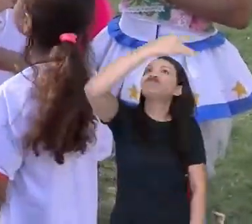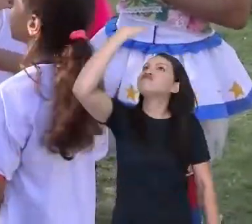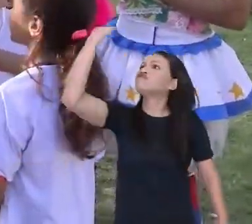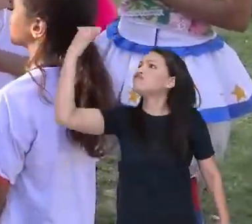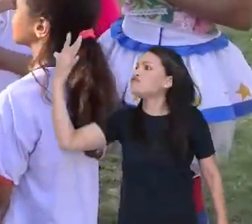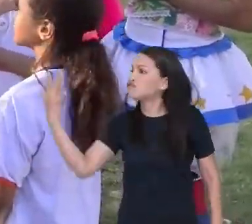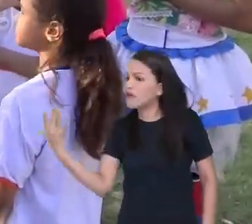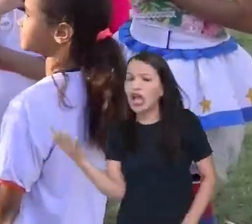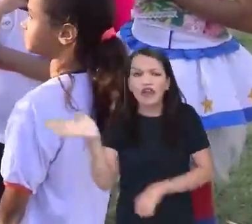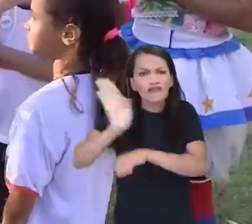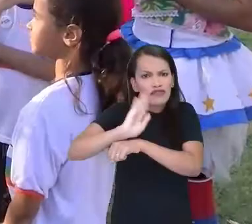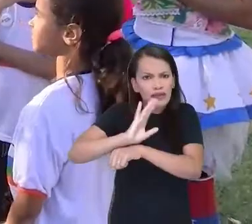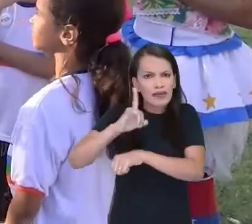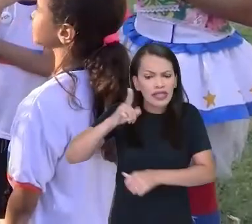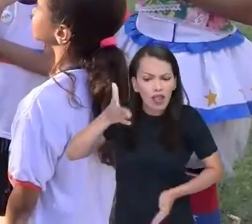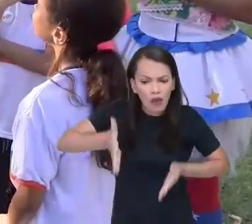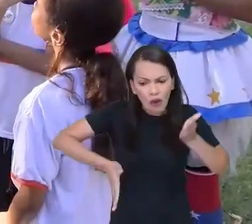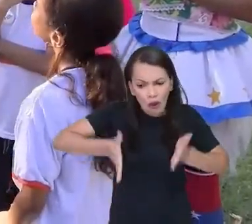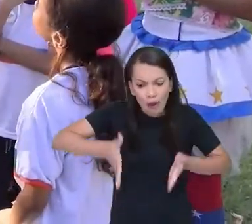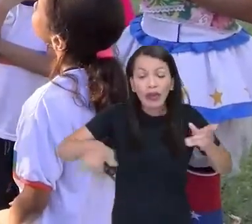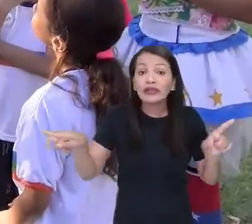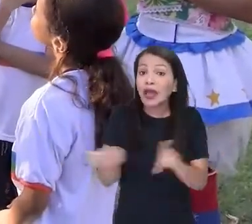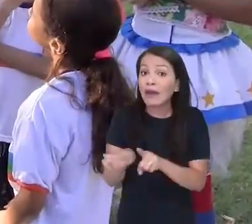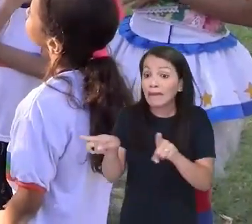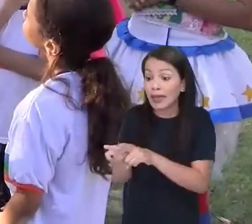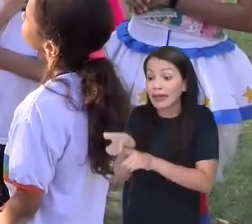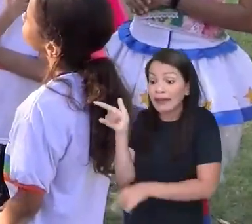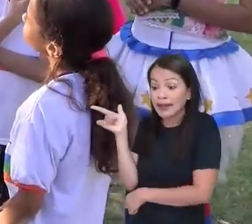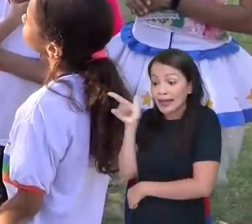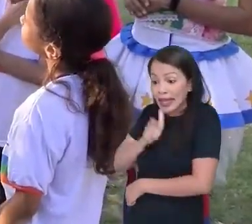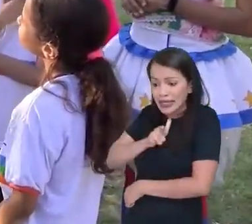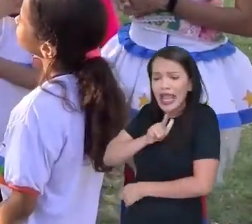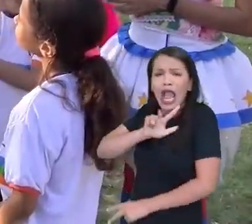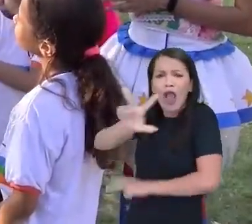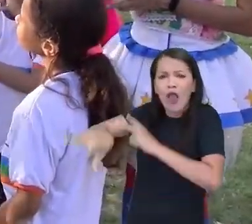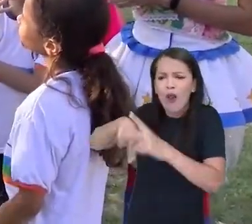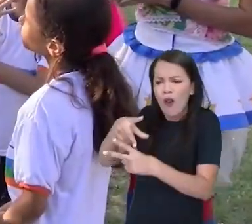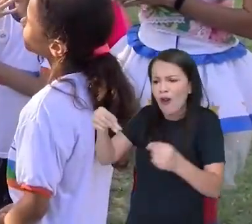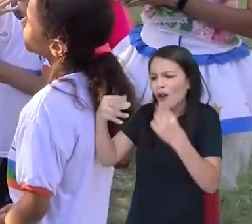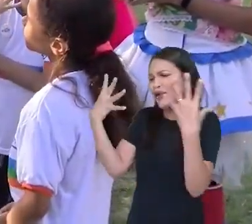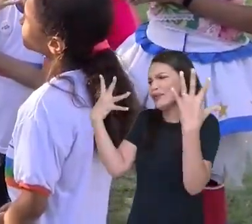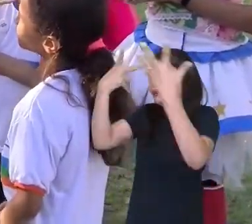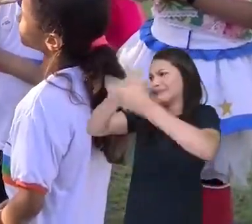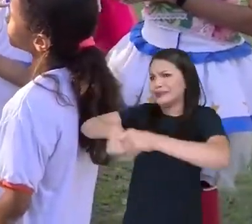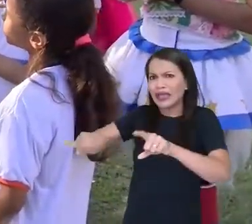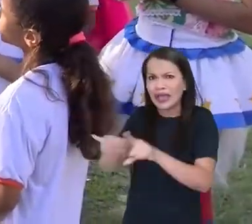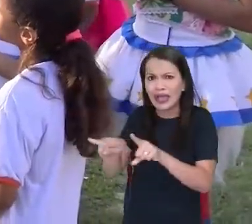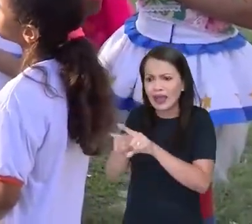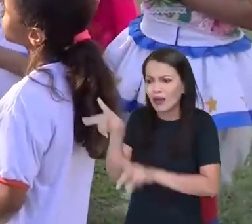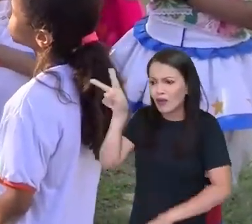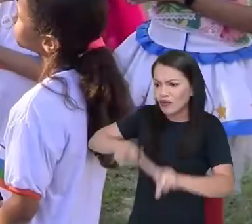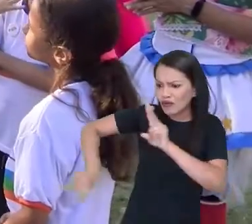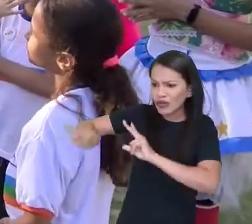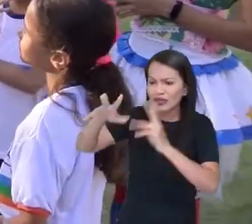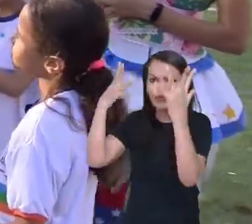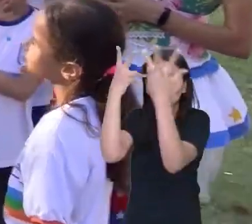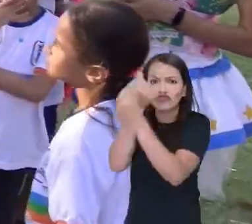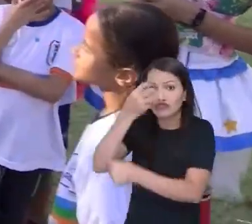robô, ganhar um lindo presente, ouvir histórias do avô,